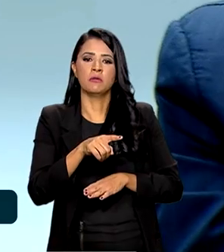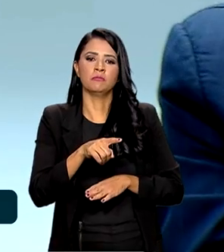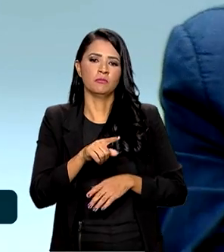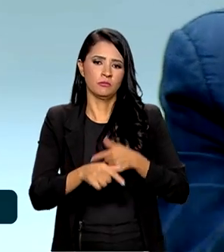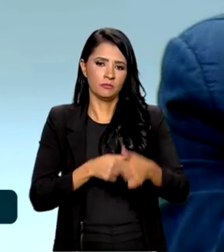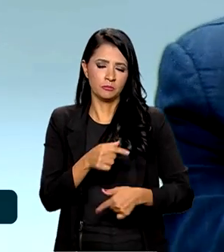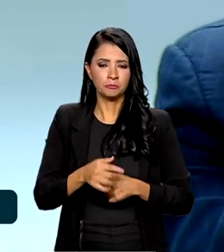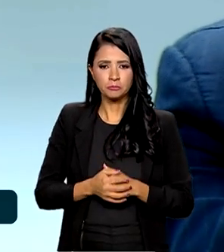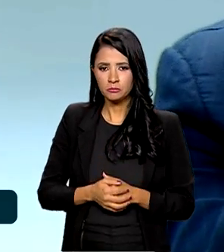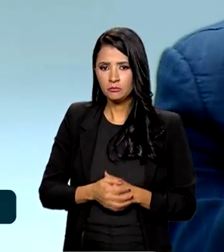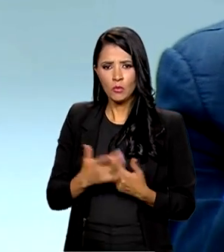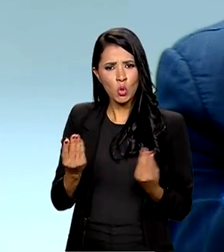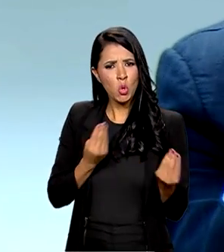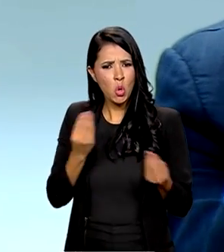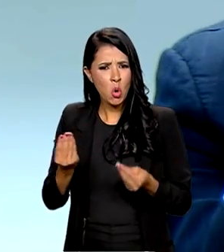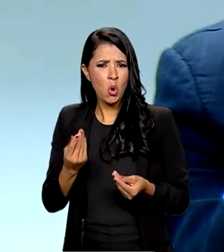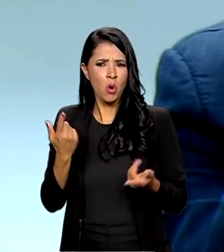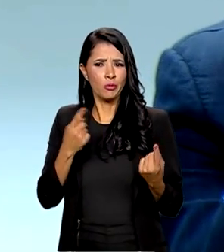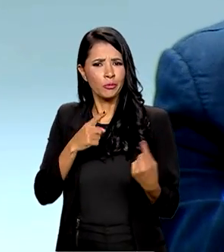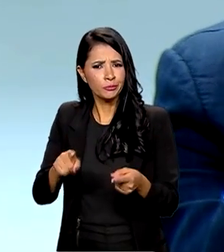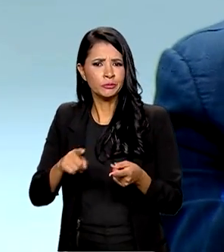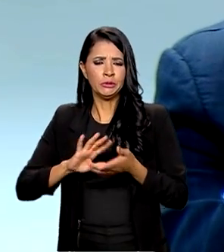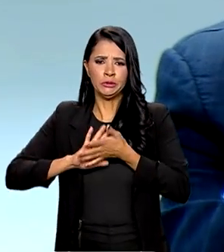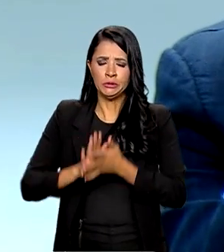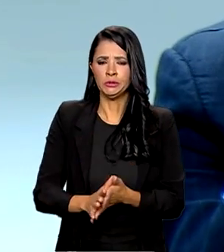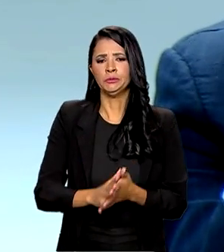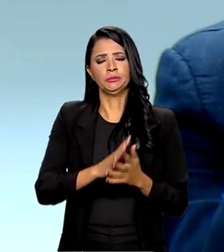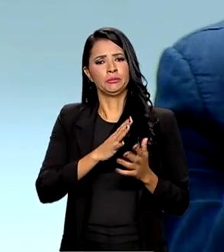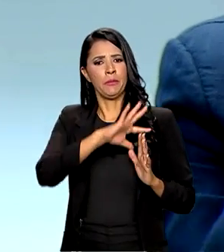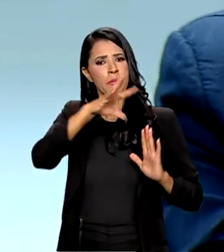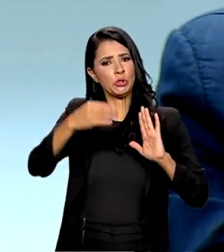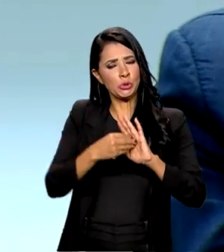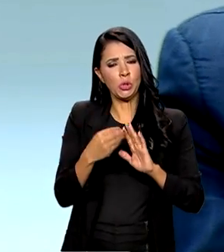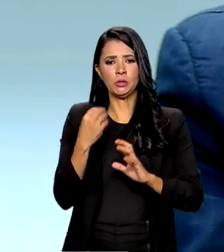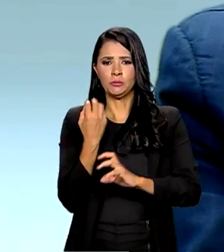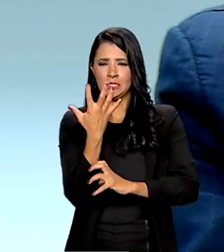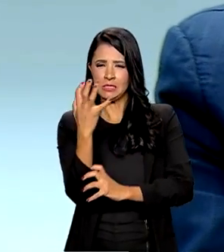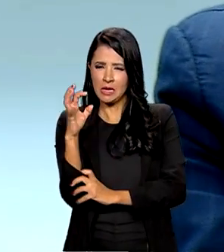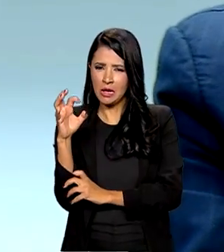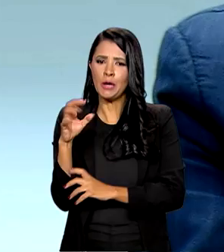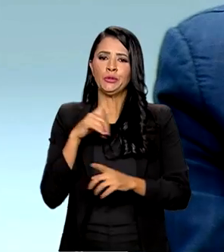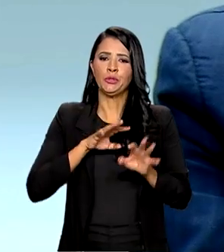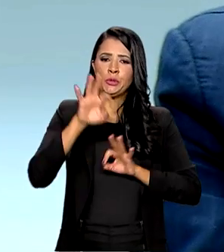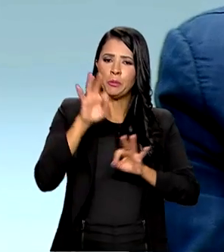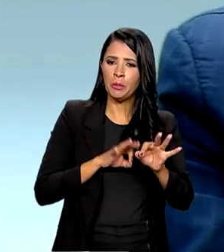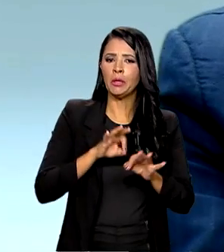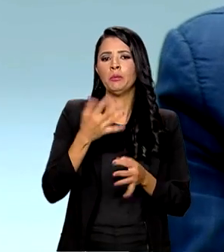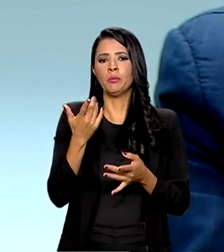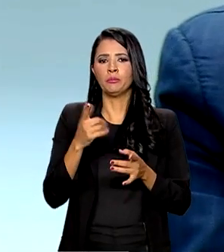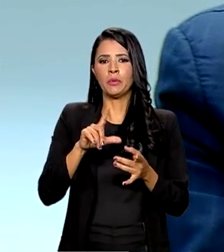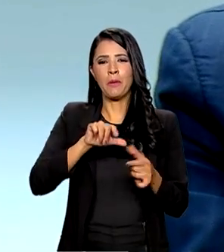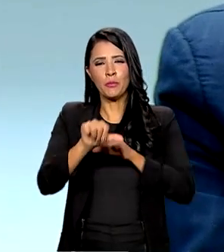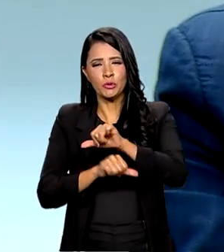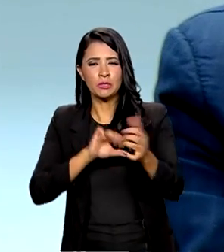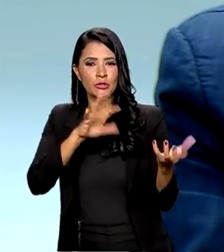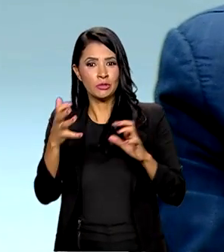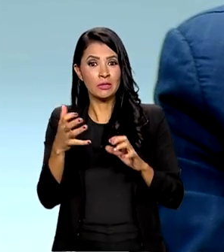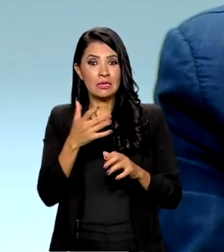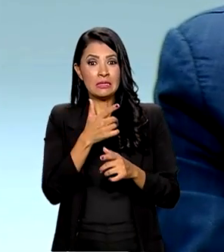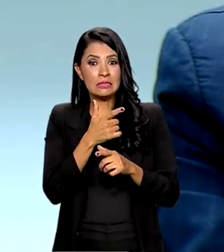não há saída para o combate da destruição da Amazônia do Cerrado e para os planos de mitigação e adaptação as mudanças do clima sem